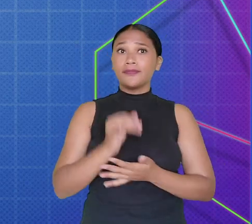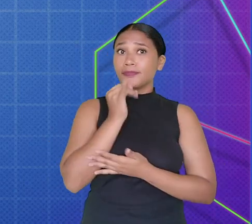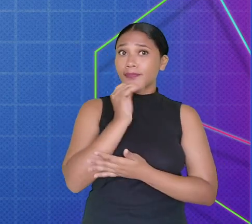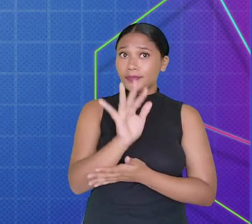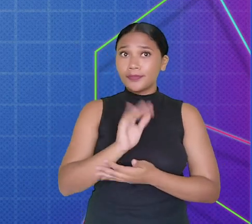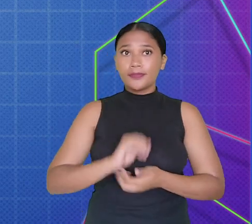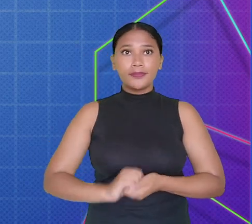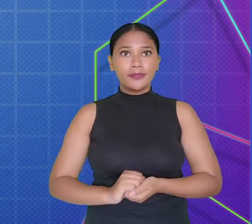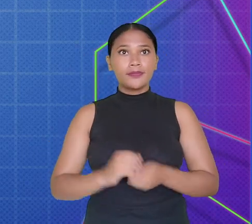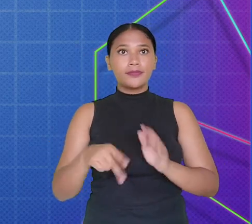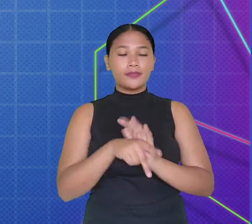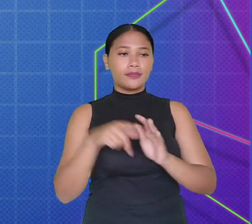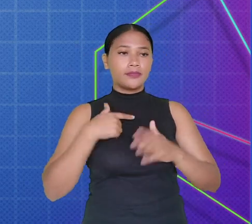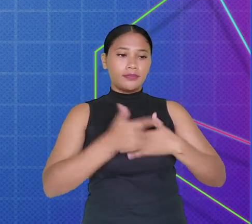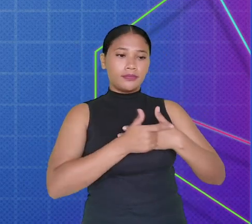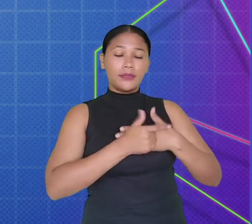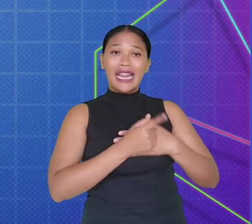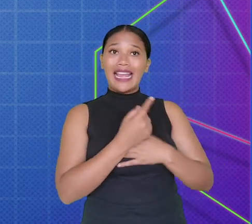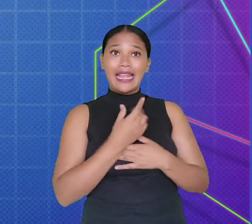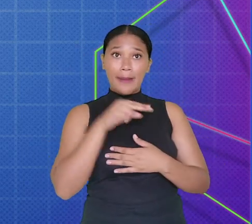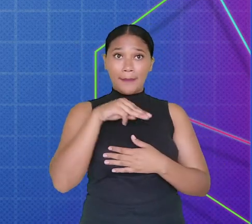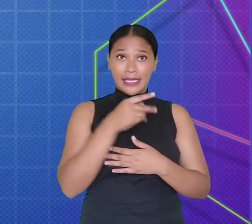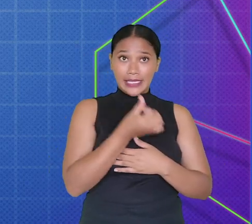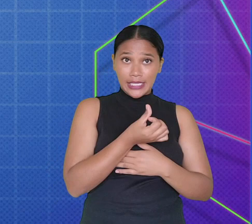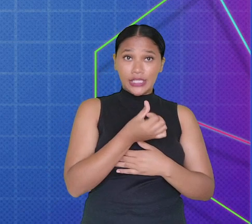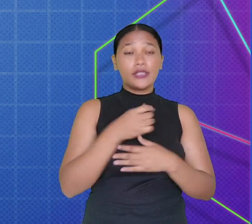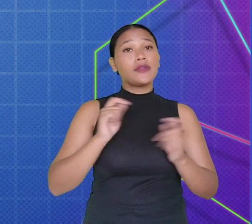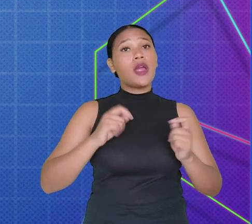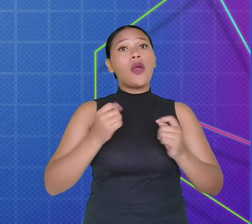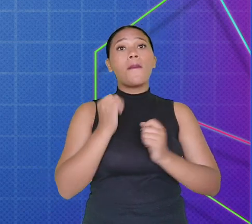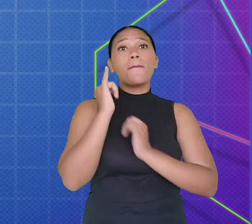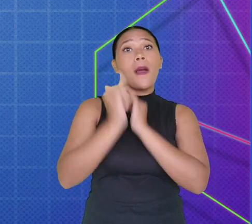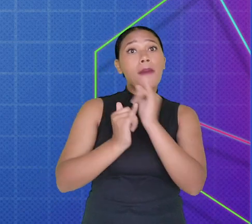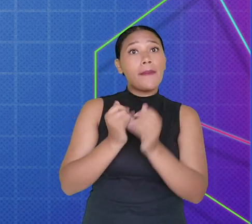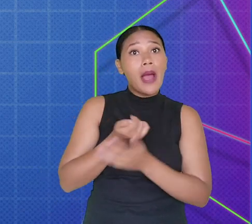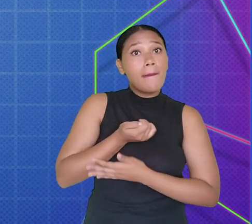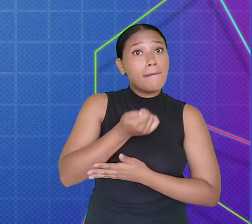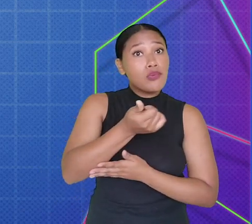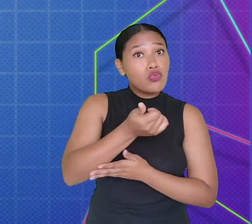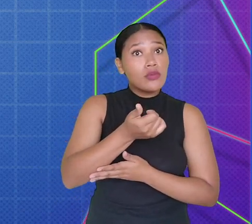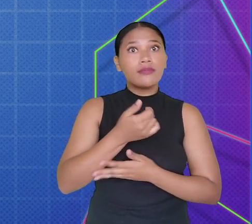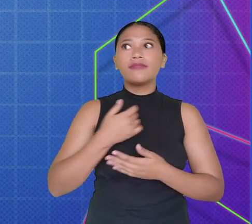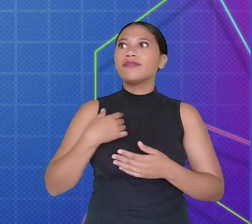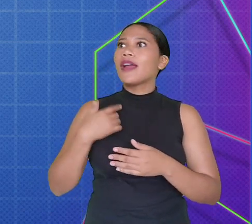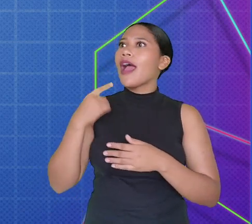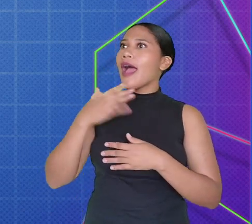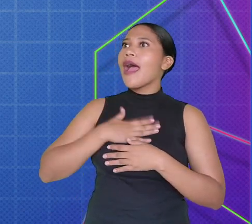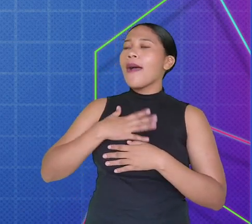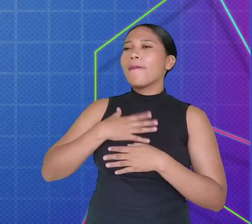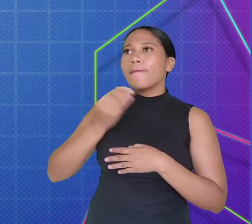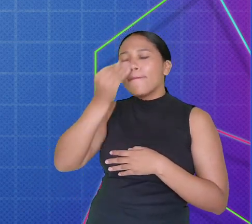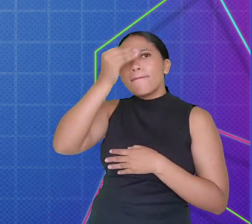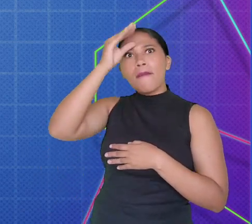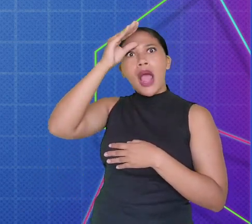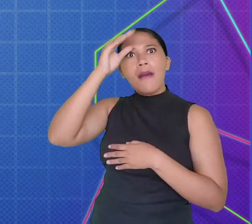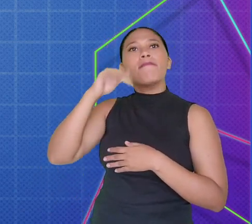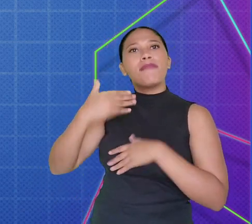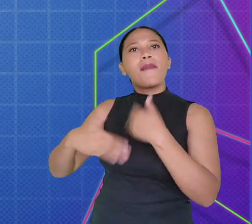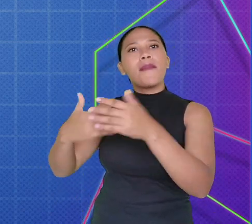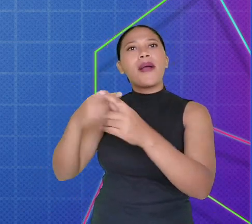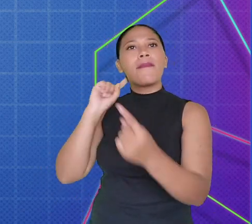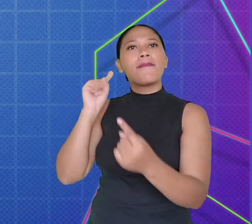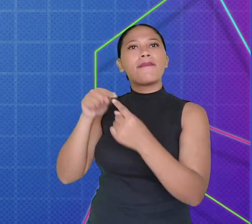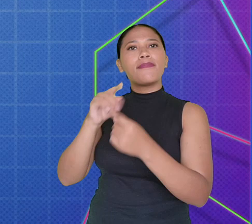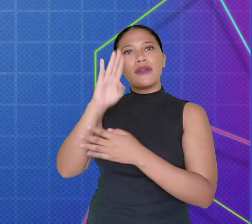e natural. Por exemplo, um personagem não jogável pode oferecer informações ou pistas que ajudem o jogador a avançar na